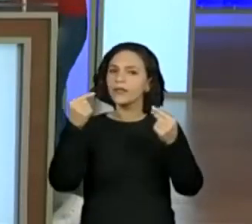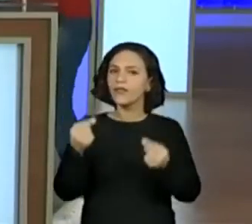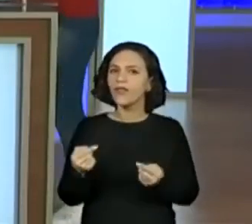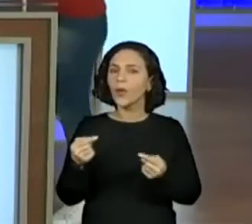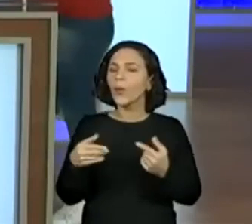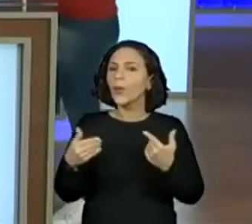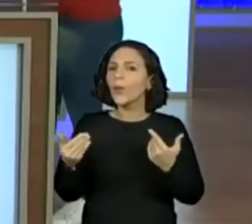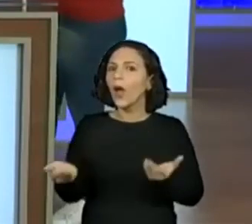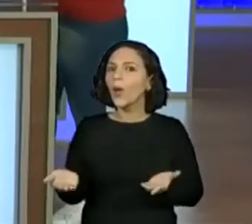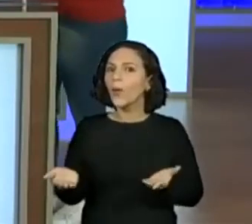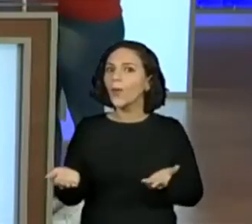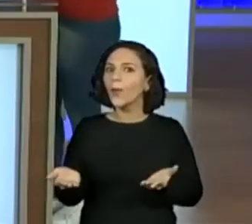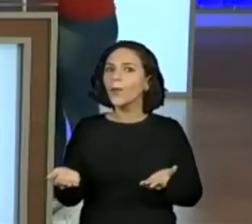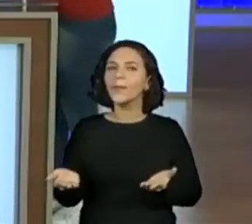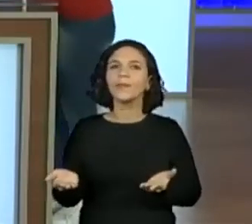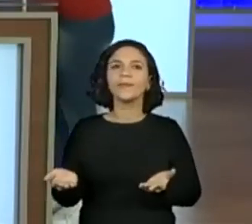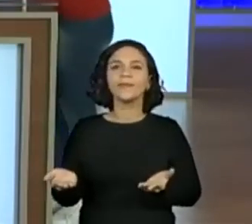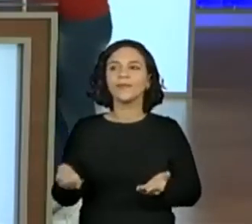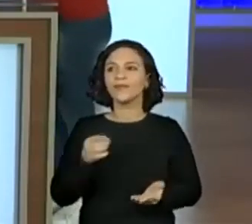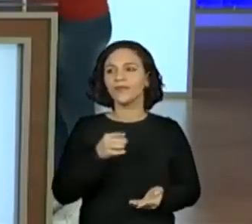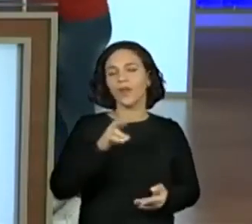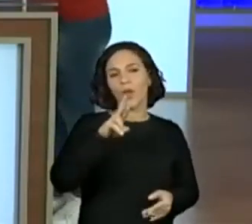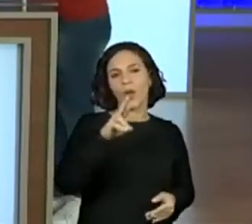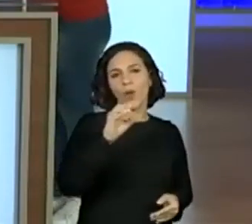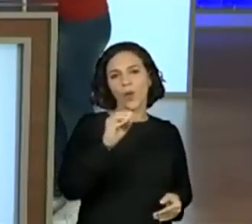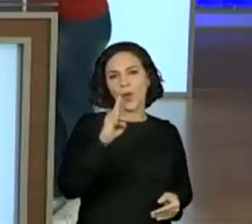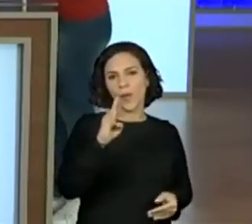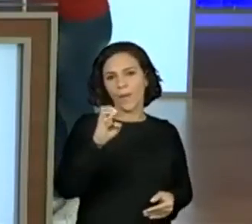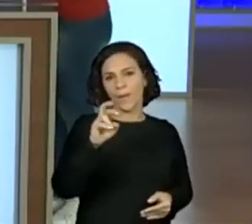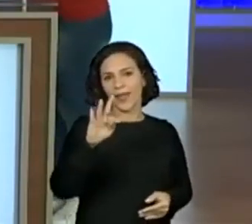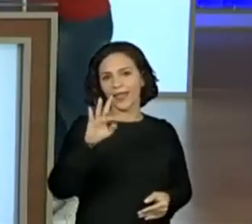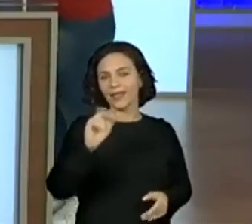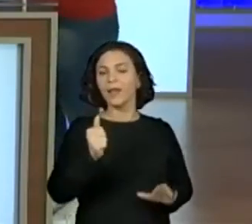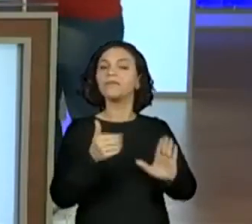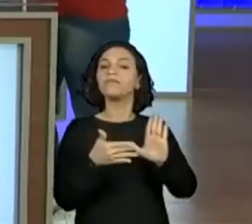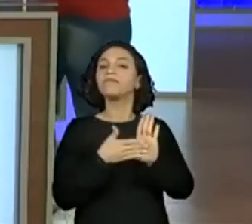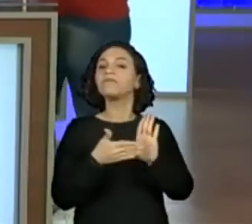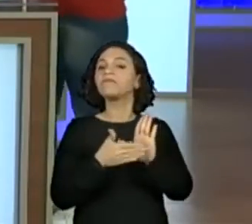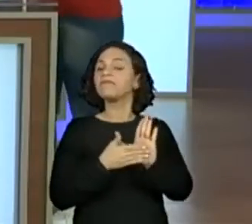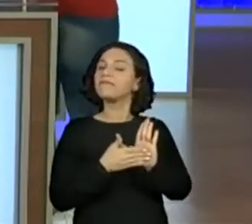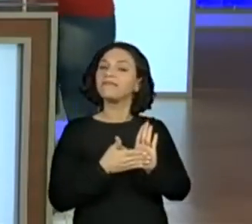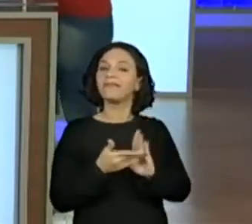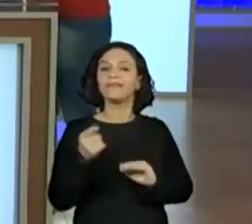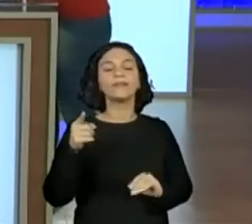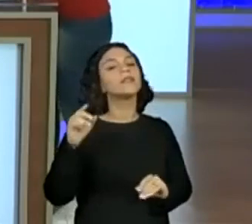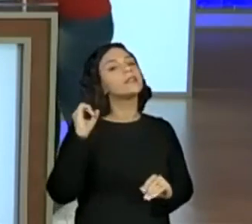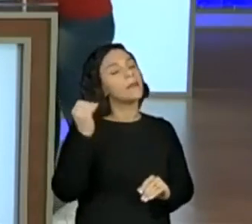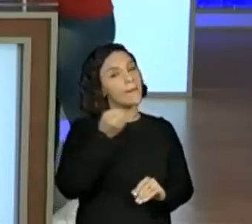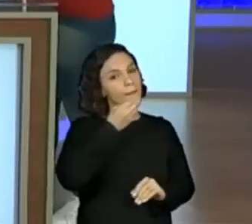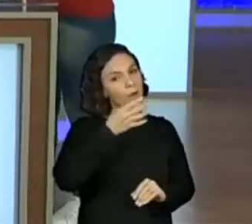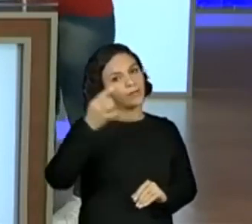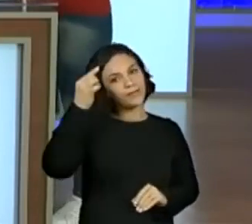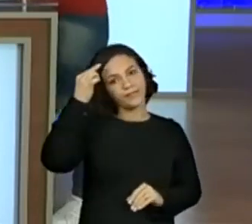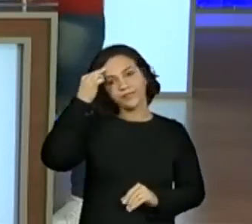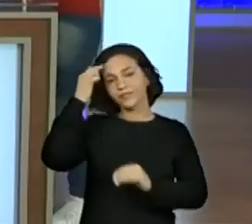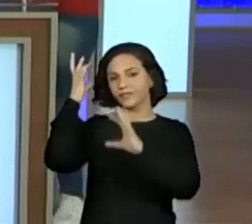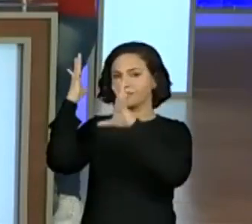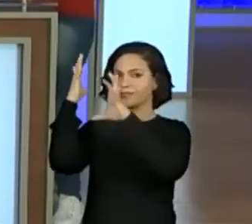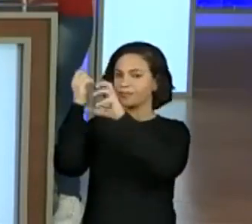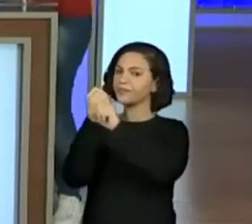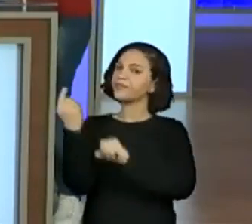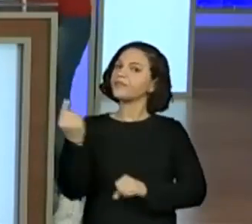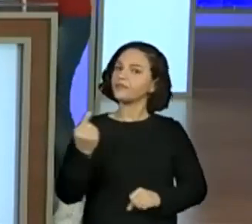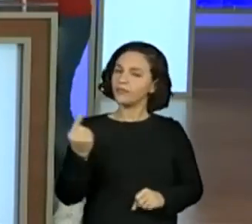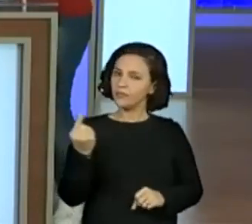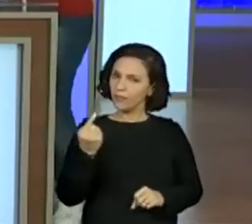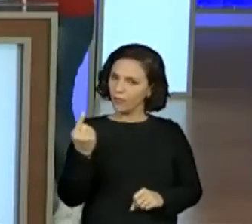não é, professora Sim. Joyce? Que a Roberta propôs ali ao Tiago? Muito importante realizar sempre o cálculo mental primeiro, principalmente